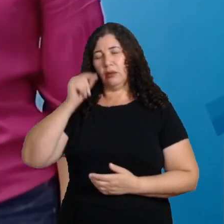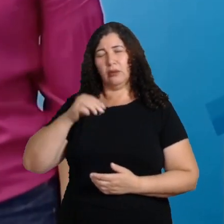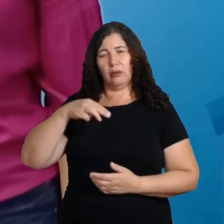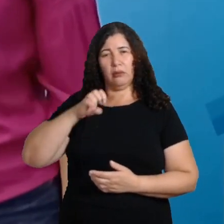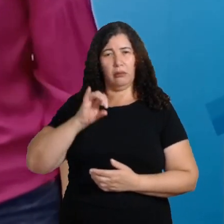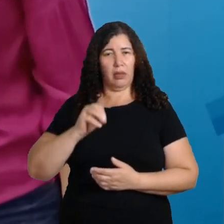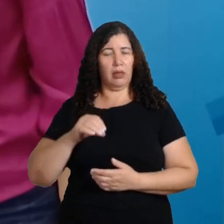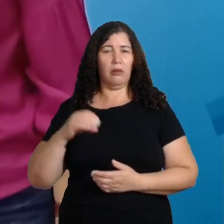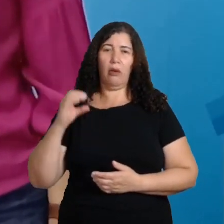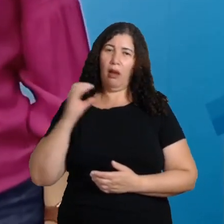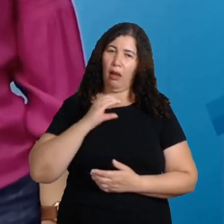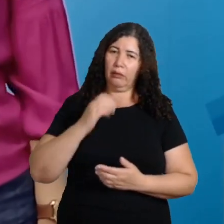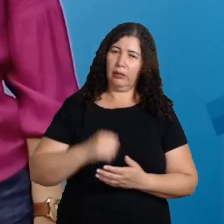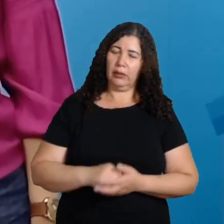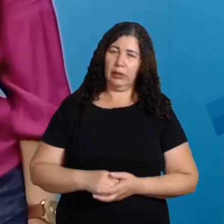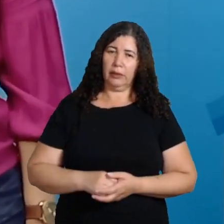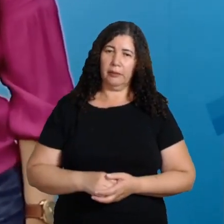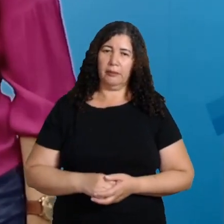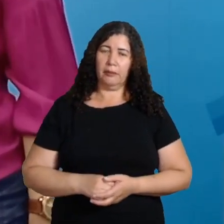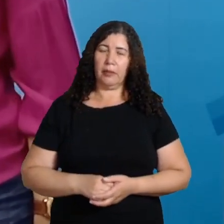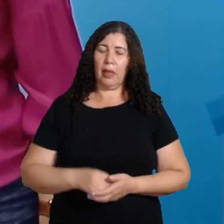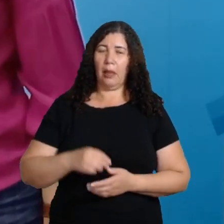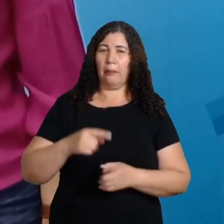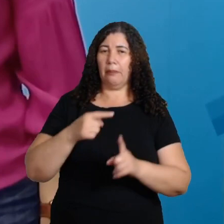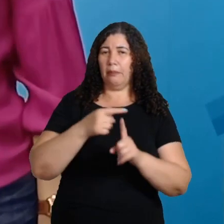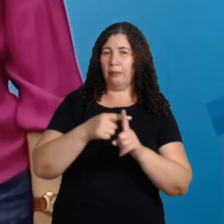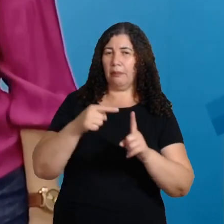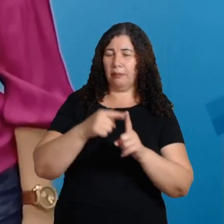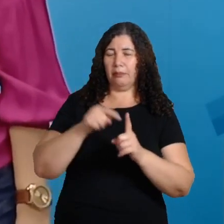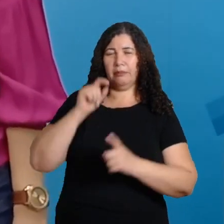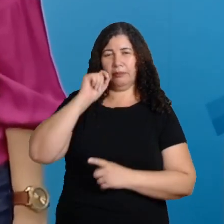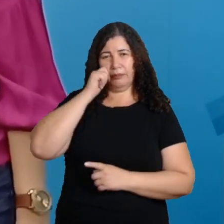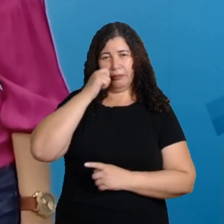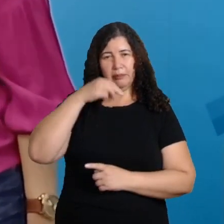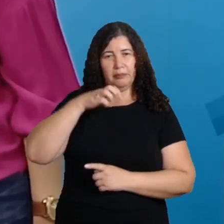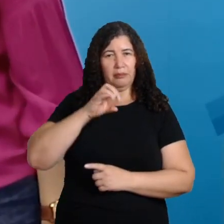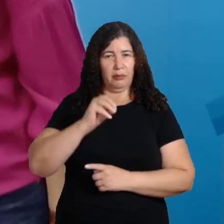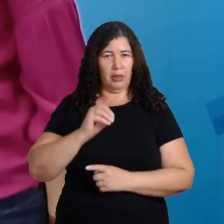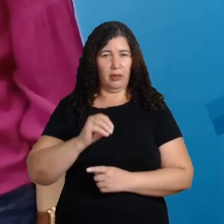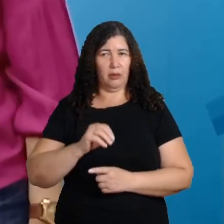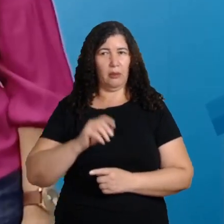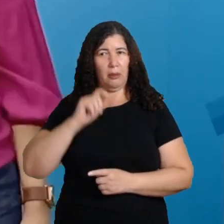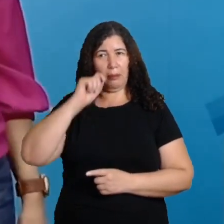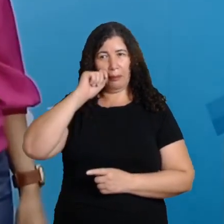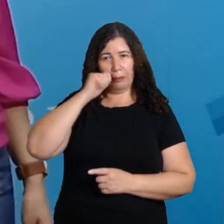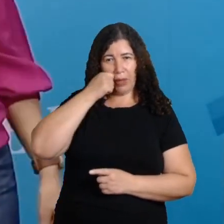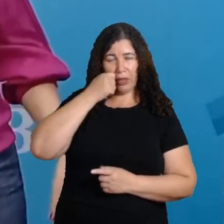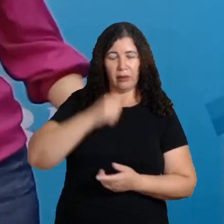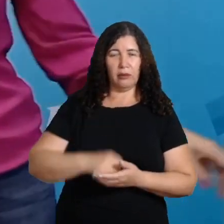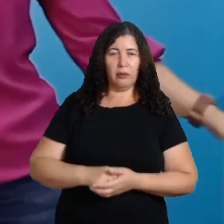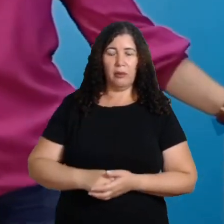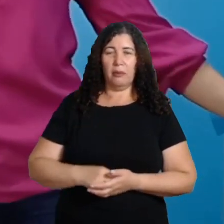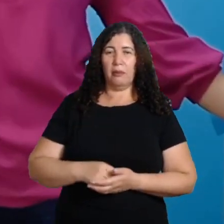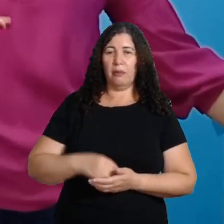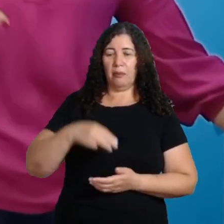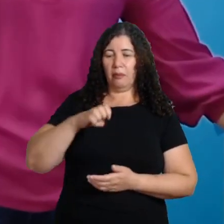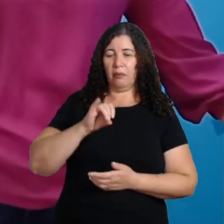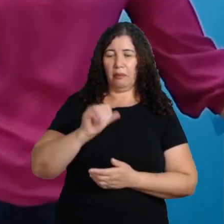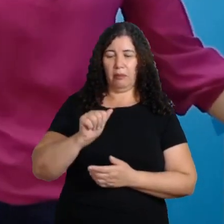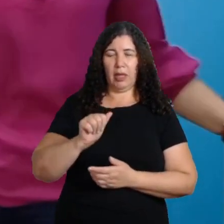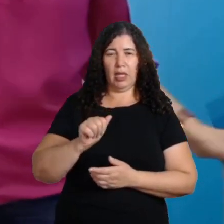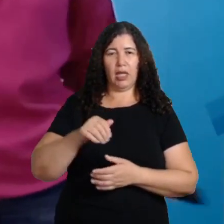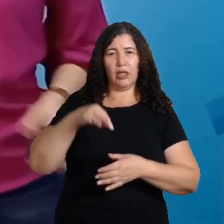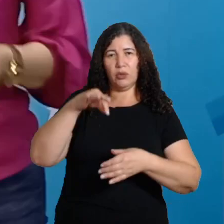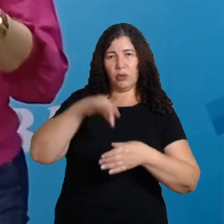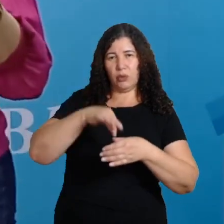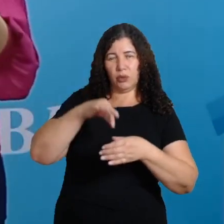rápida, meio pão, meia berinjela, meia xícara de chá de